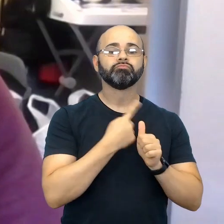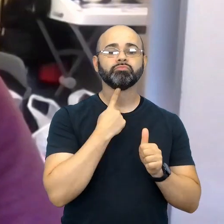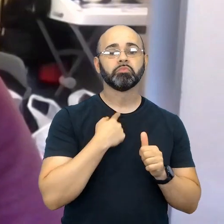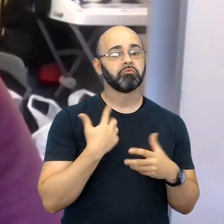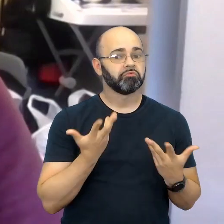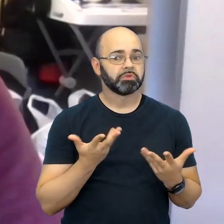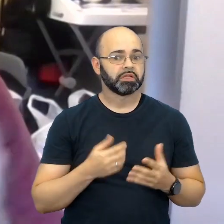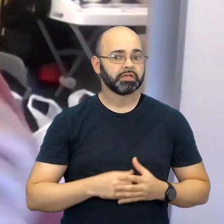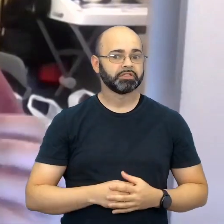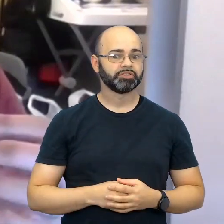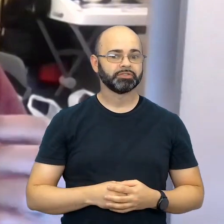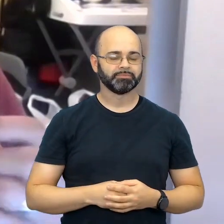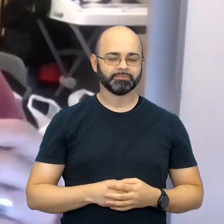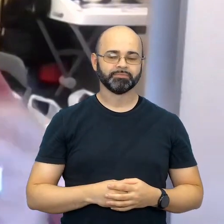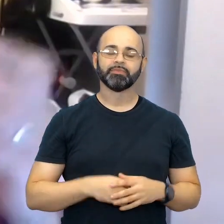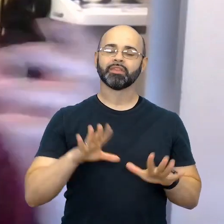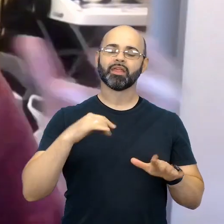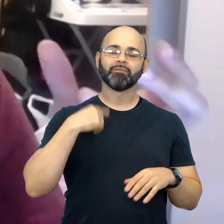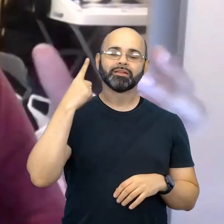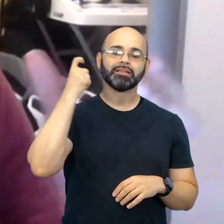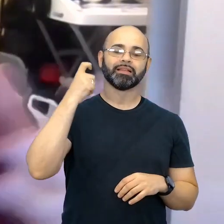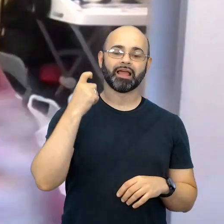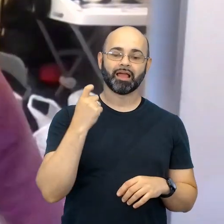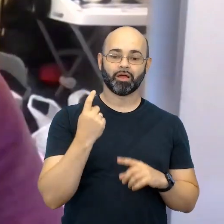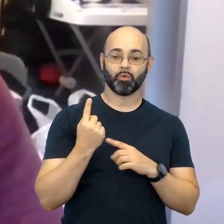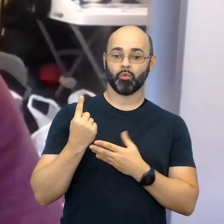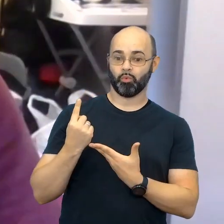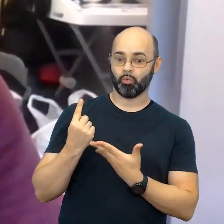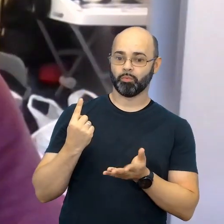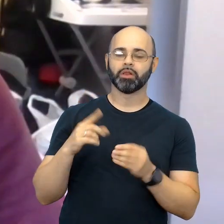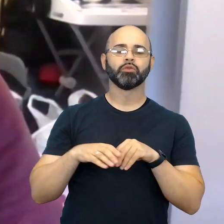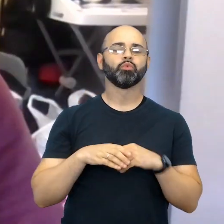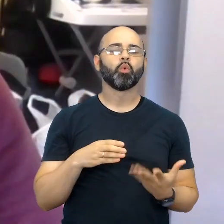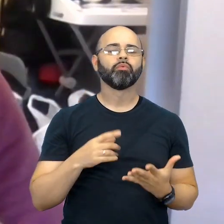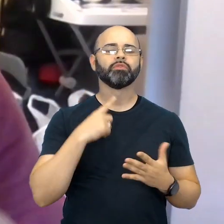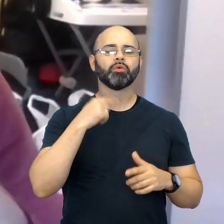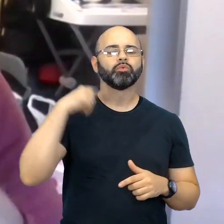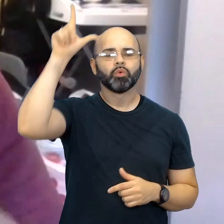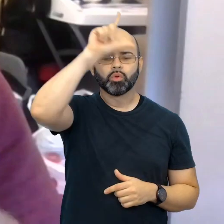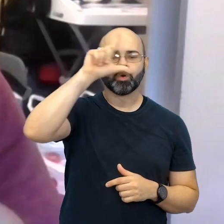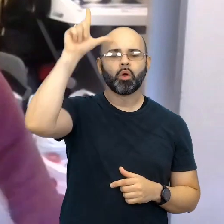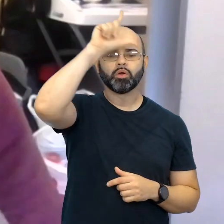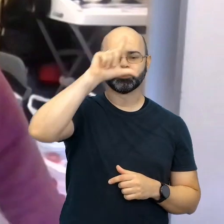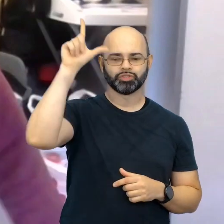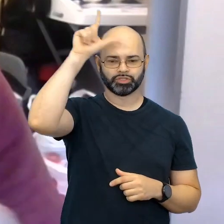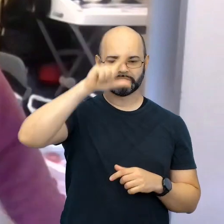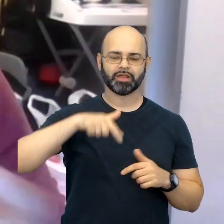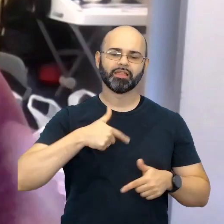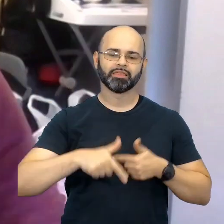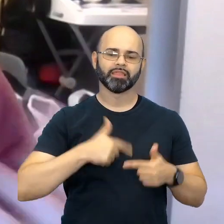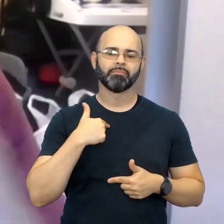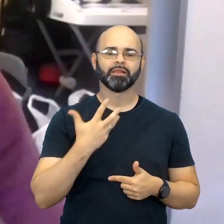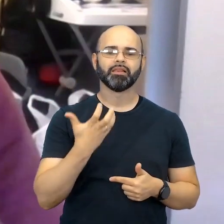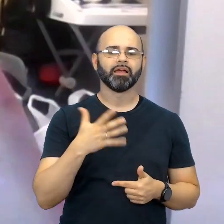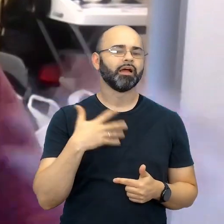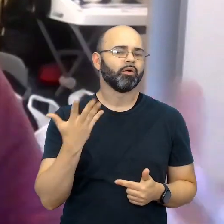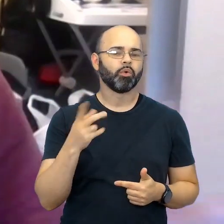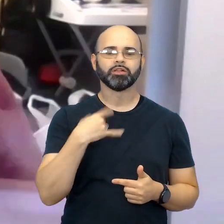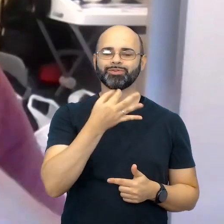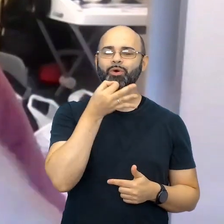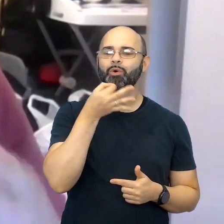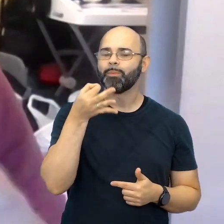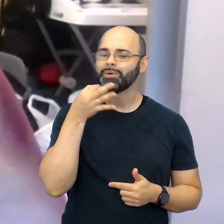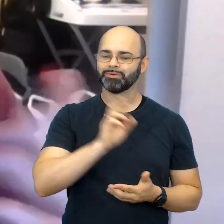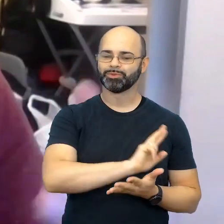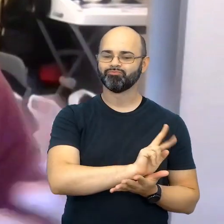Então, a partir de uma ideia, assim, eu entendi um conteúdo e quero trabalhar com essa lógica de de estabelecer opiniões